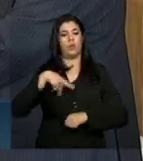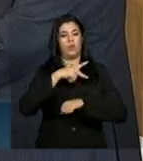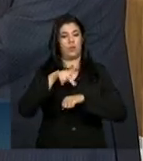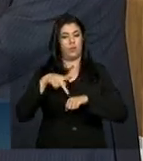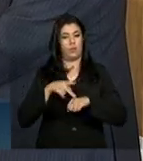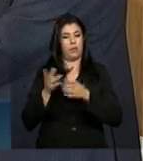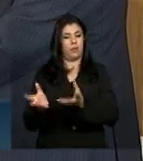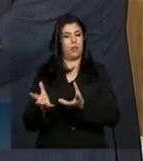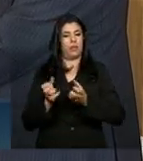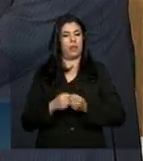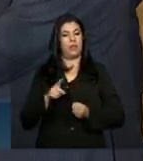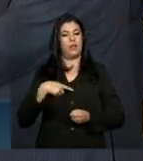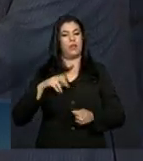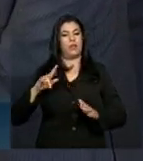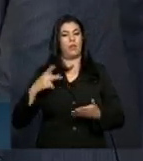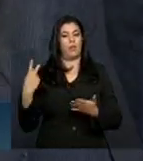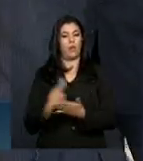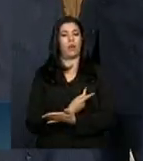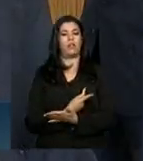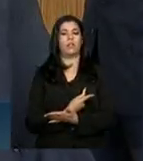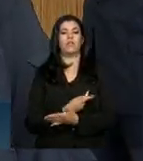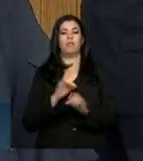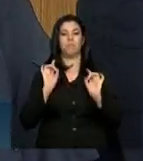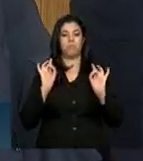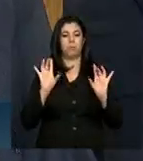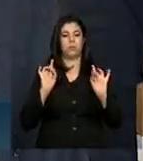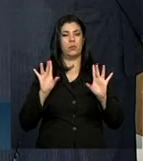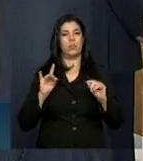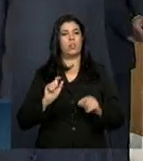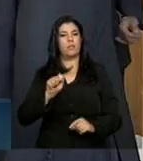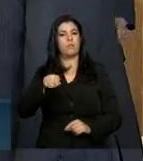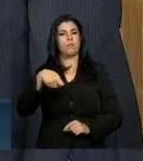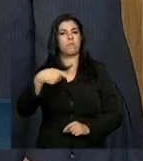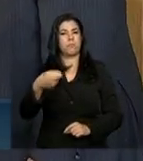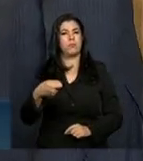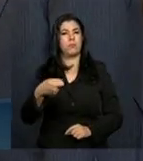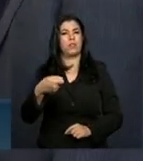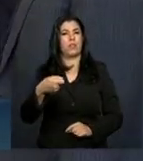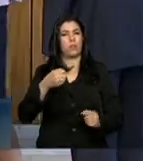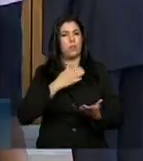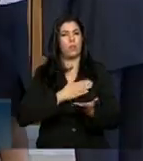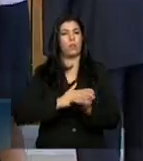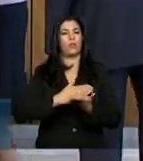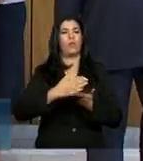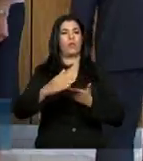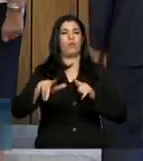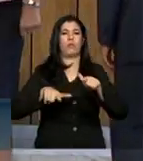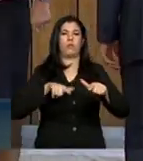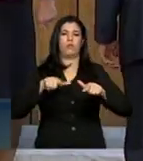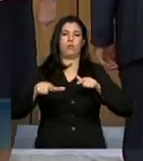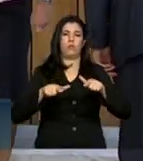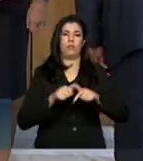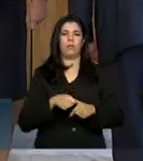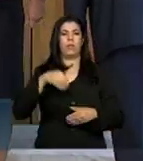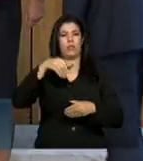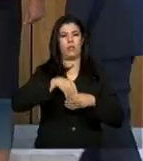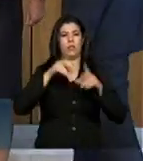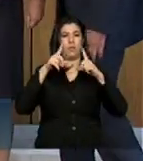uma cerimônia tradicional que marca, então, o começo oficial do serviço de um embaixador em